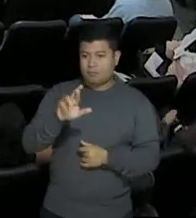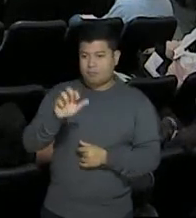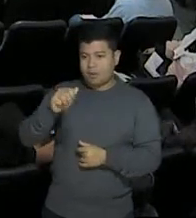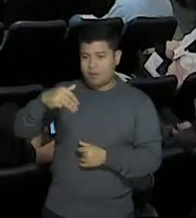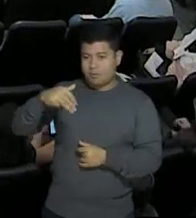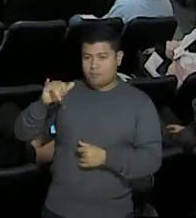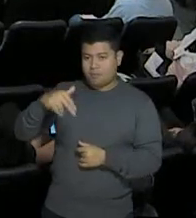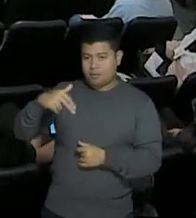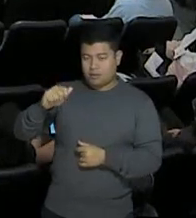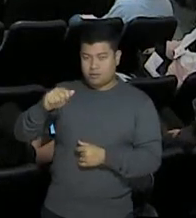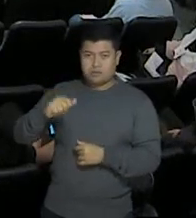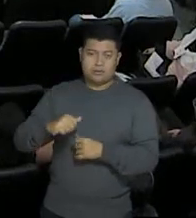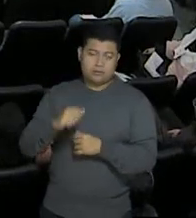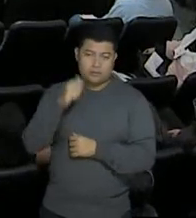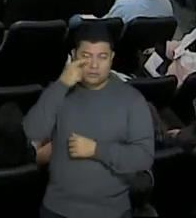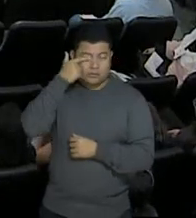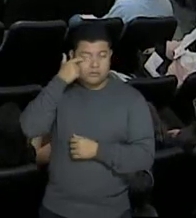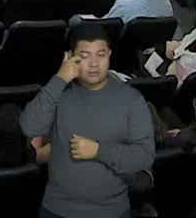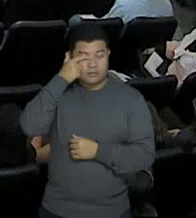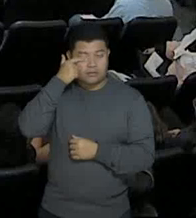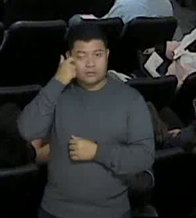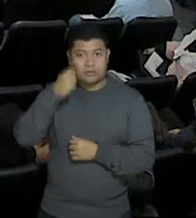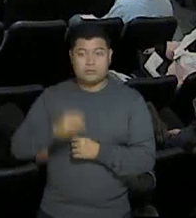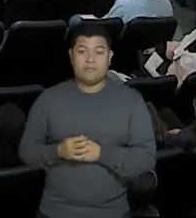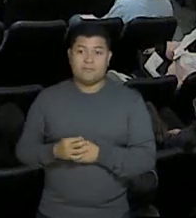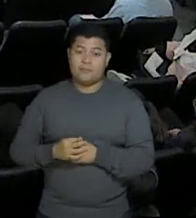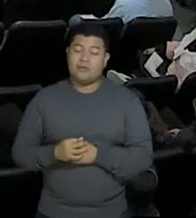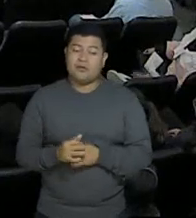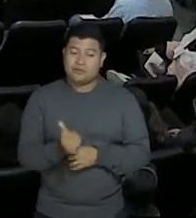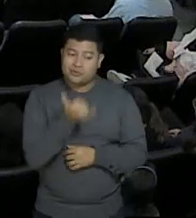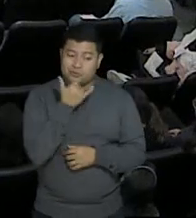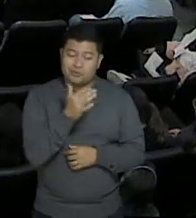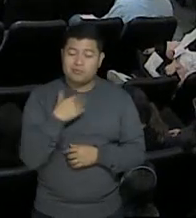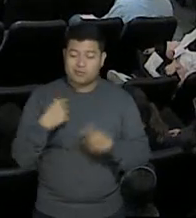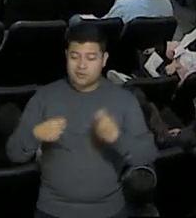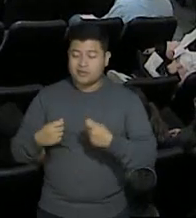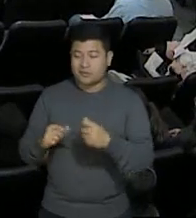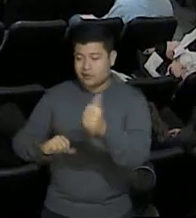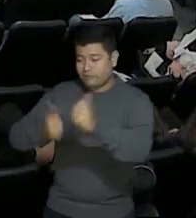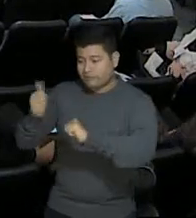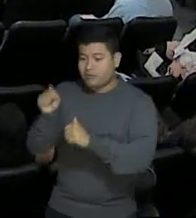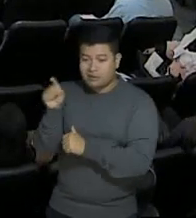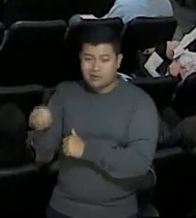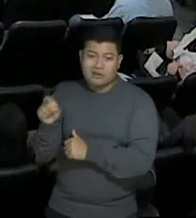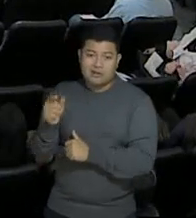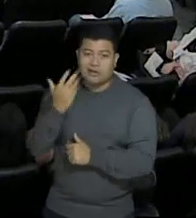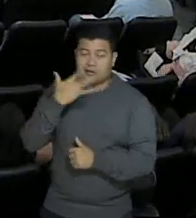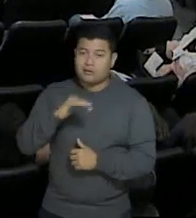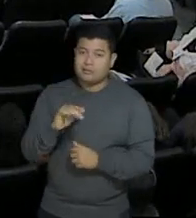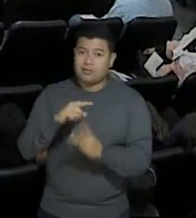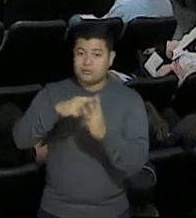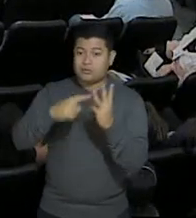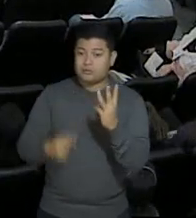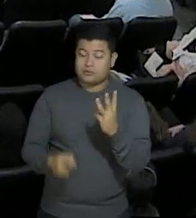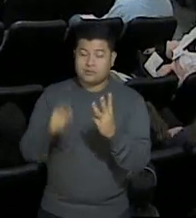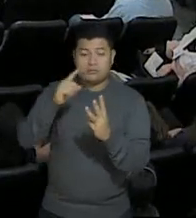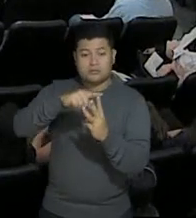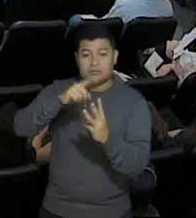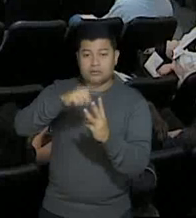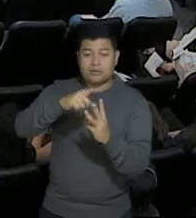Se é leve, eu tenho que consultar a criança para ver. Mas você pode dar um dos três. Ou você